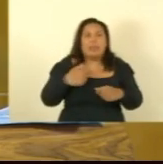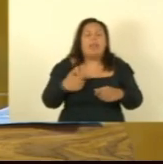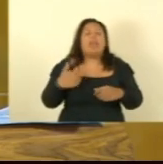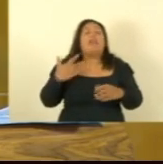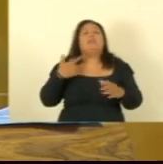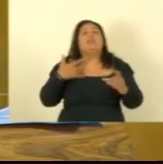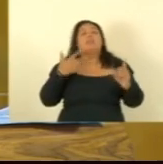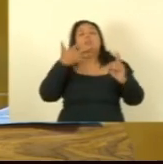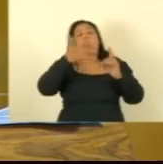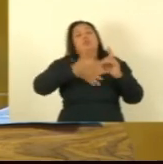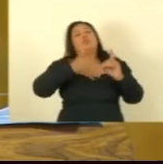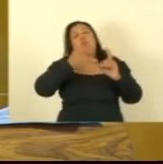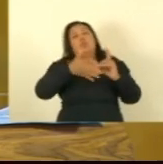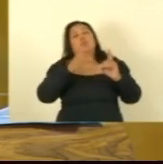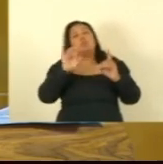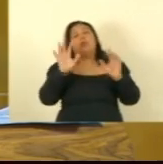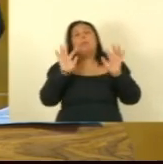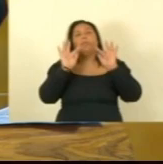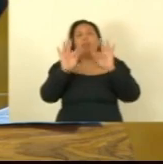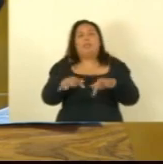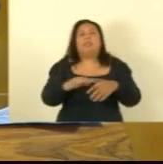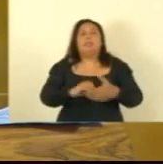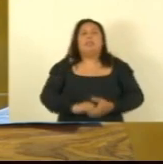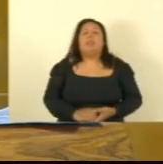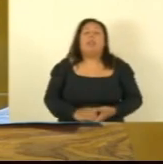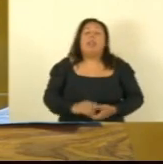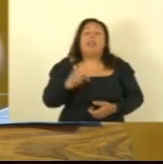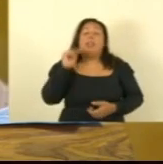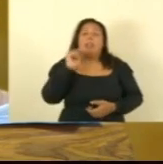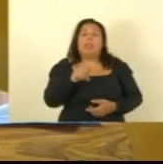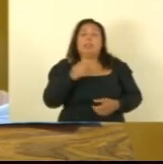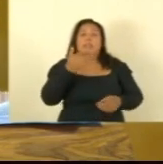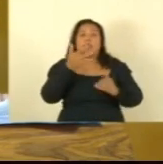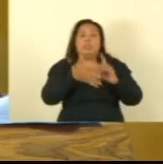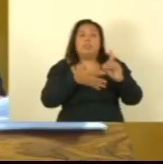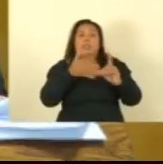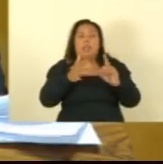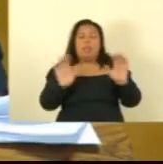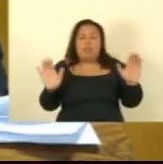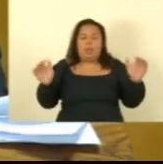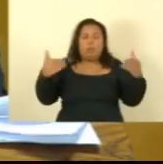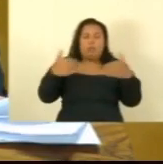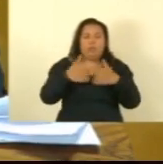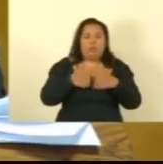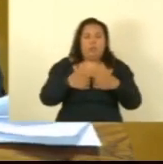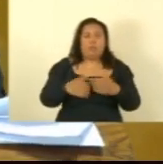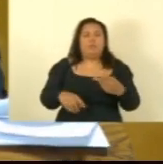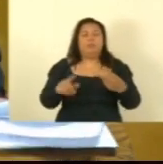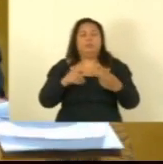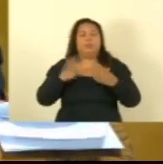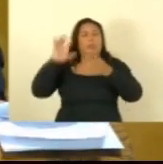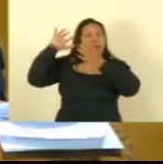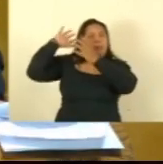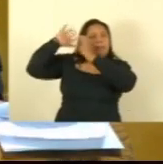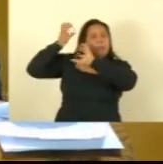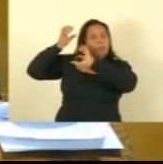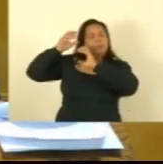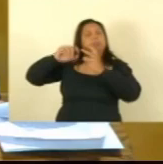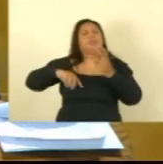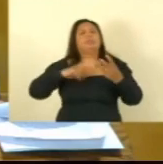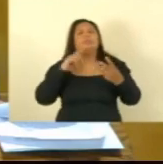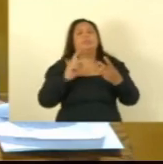bandeira, só para concluir, esta bandeira: autismo, paralisia